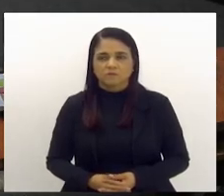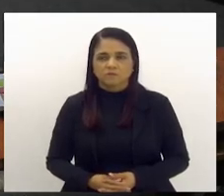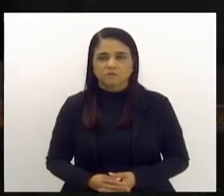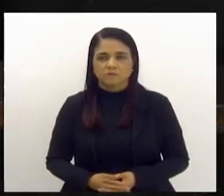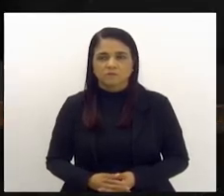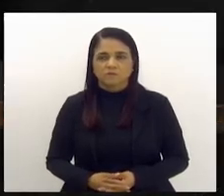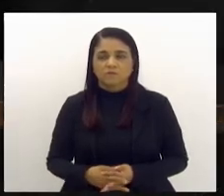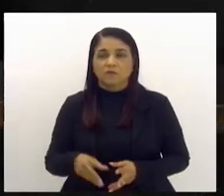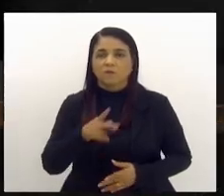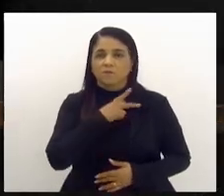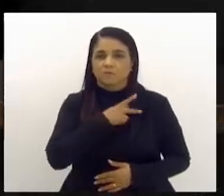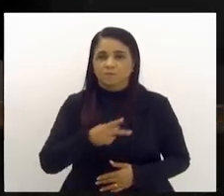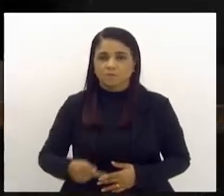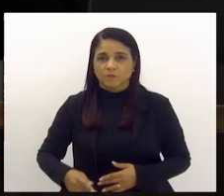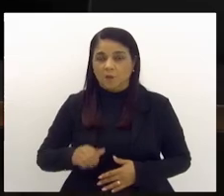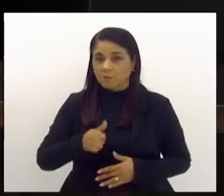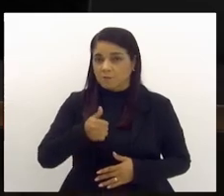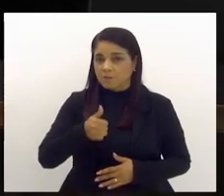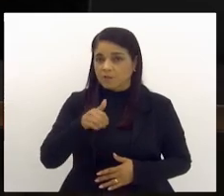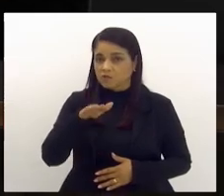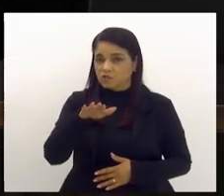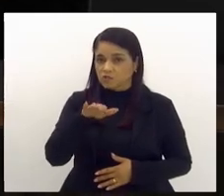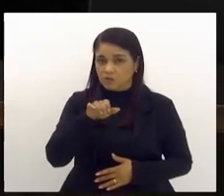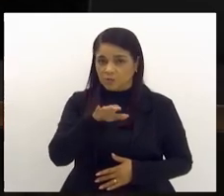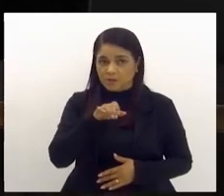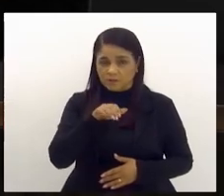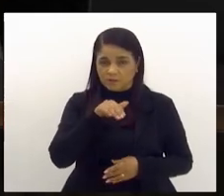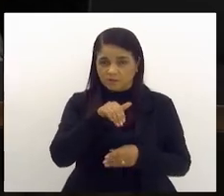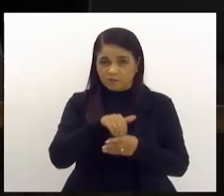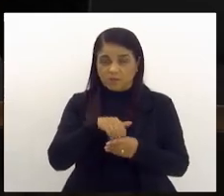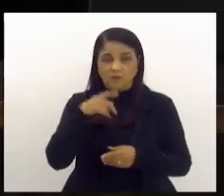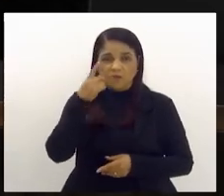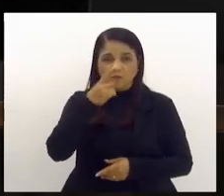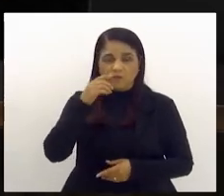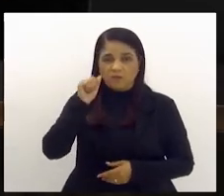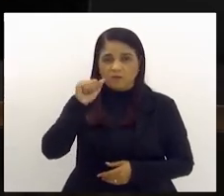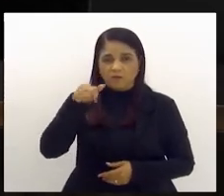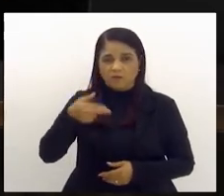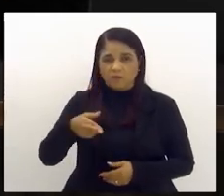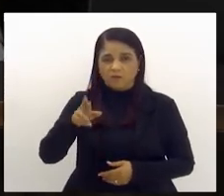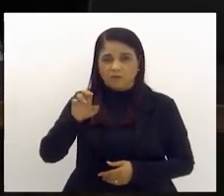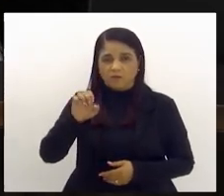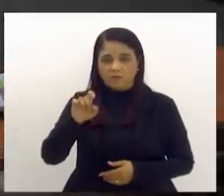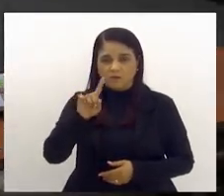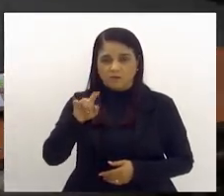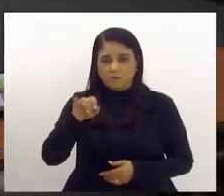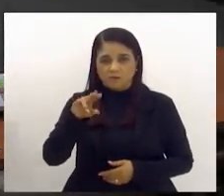A presidência irá fazer a primeira chamada. Deputado Andrezinho Ceciliano.